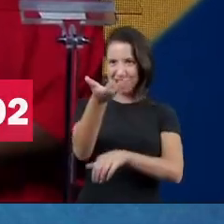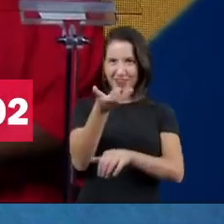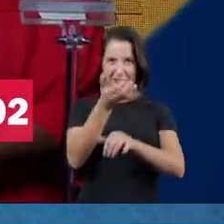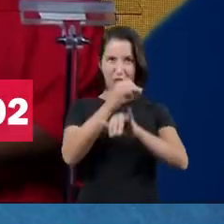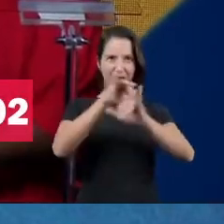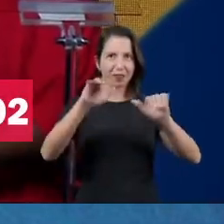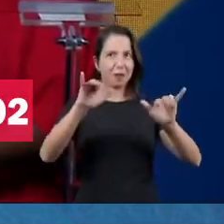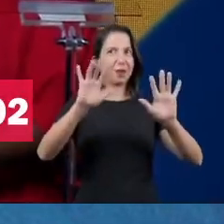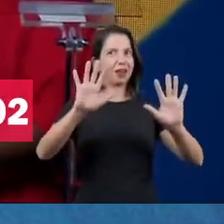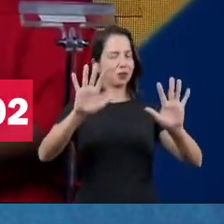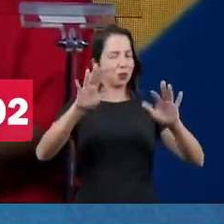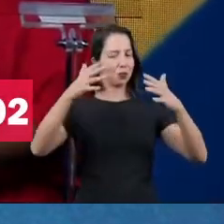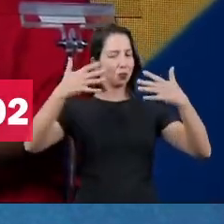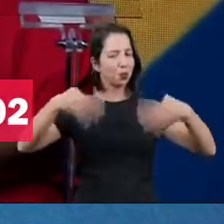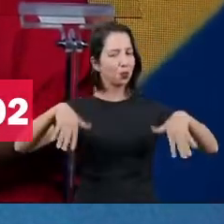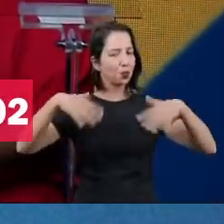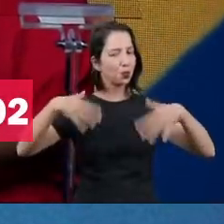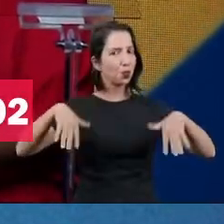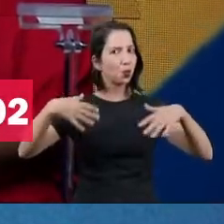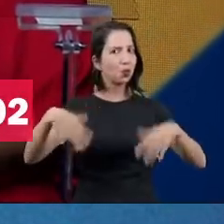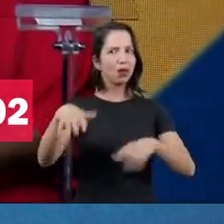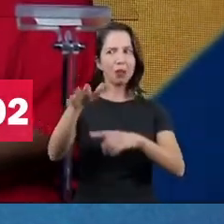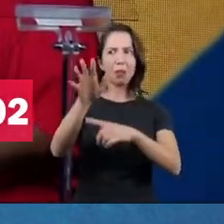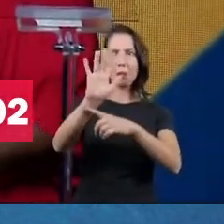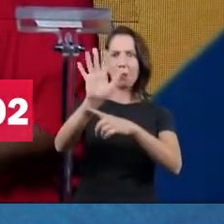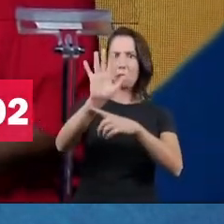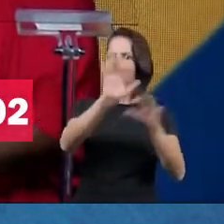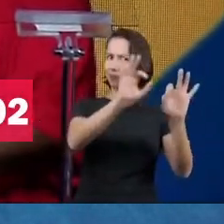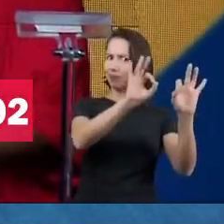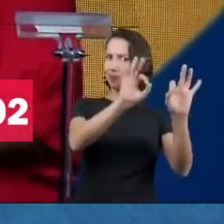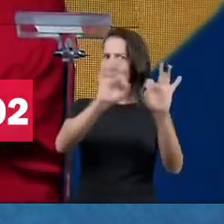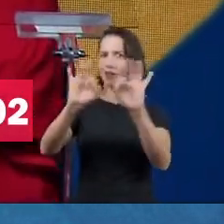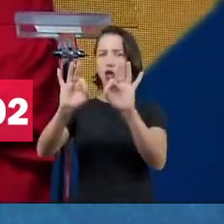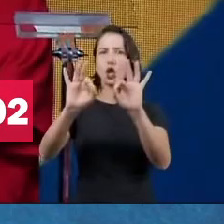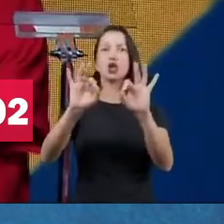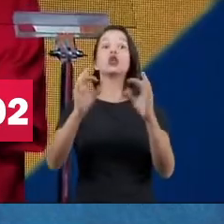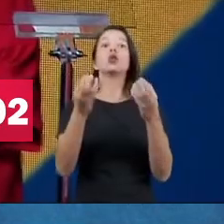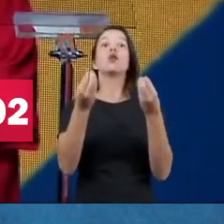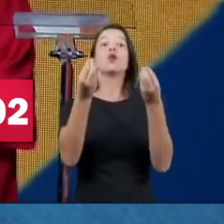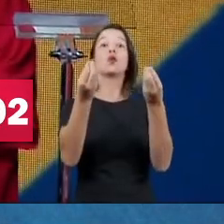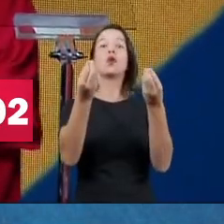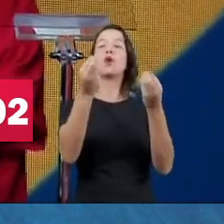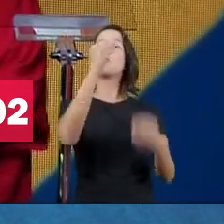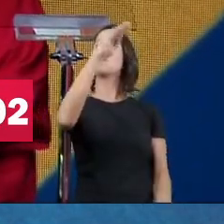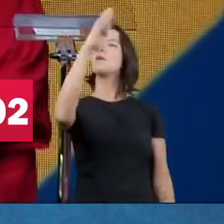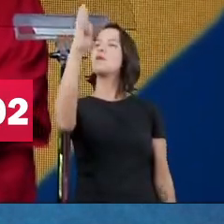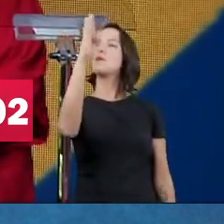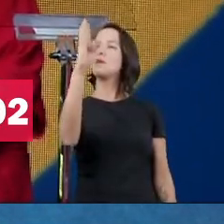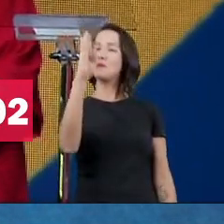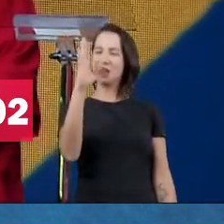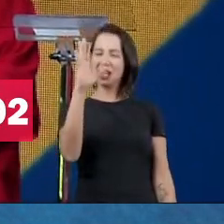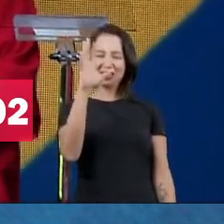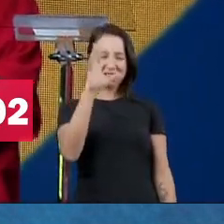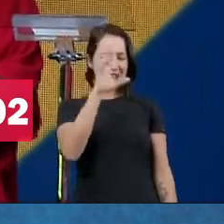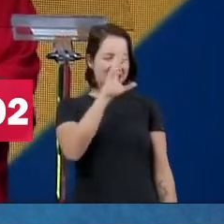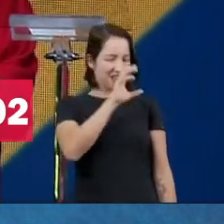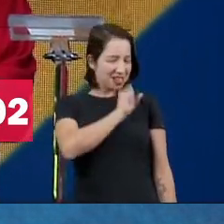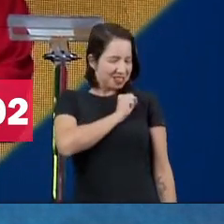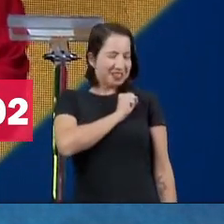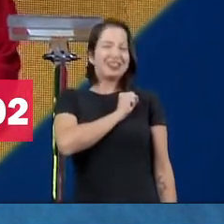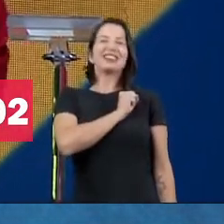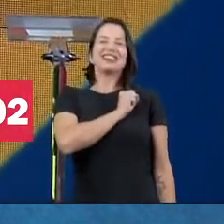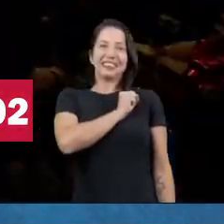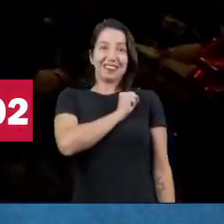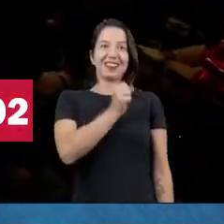Não dá para calar um Brasil de amor, muito menos quando ele quer cantar, Thalma. Diz aí, Rogéria Holtz, Salgadinho